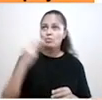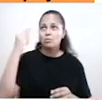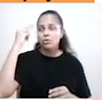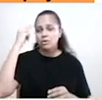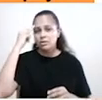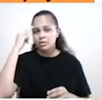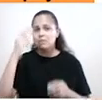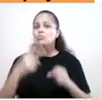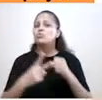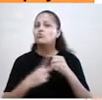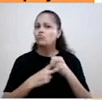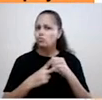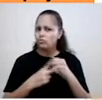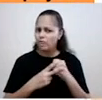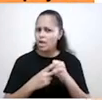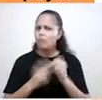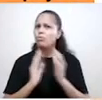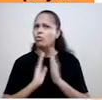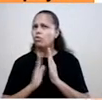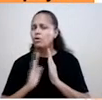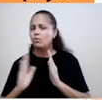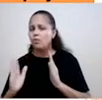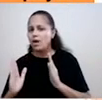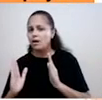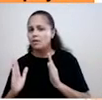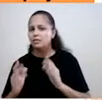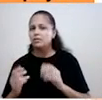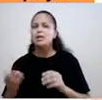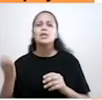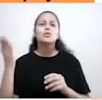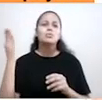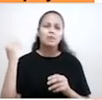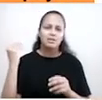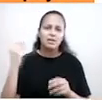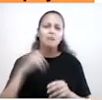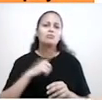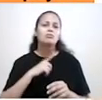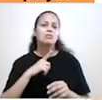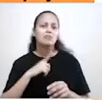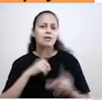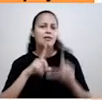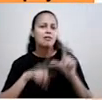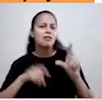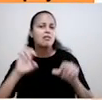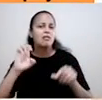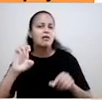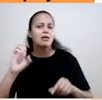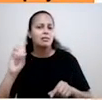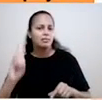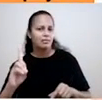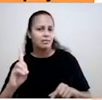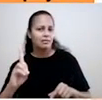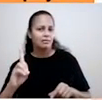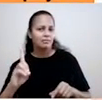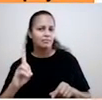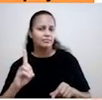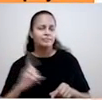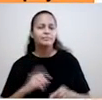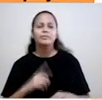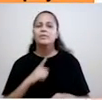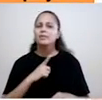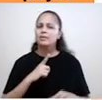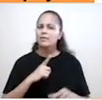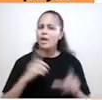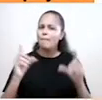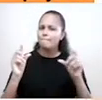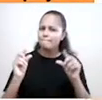os verbos regulares, que são esses que, quando colocados no passado, ganham ed. Aqui tem uma